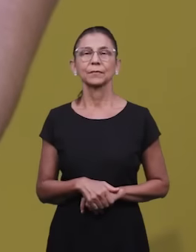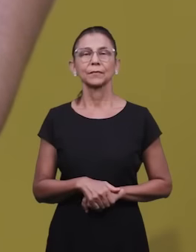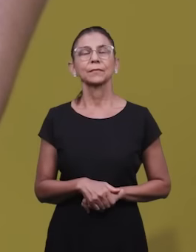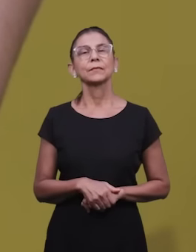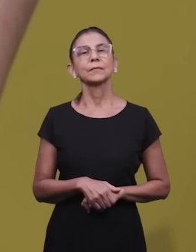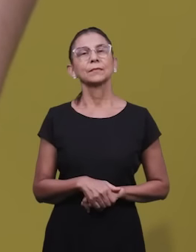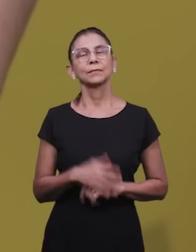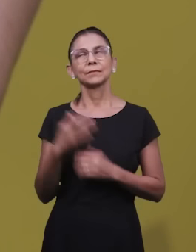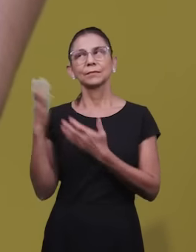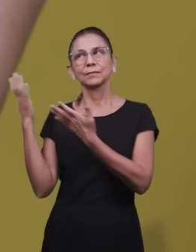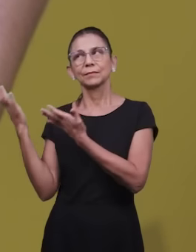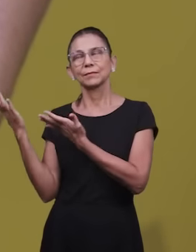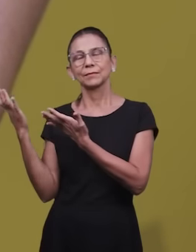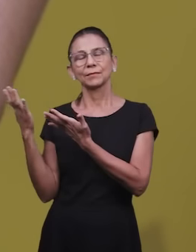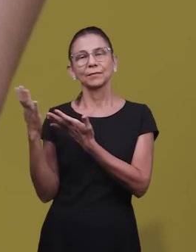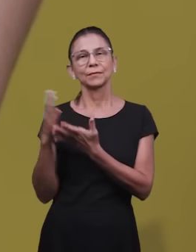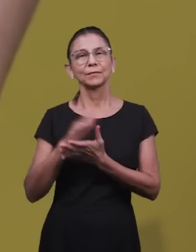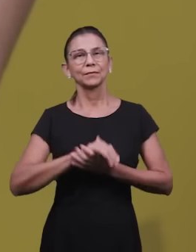Dó, lá.